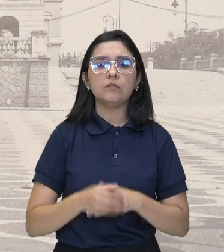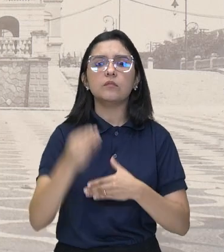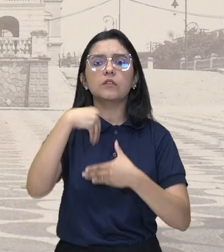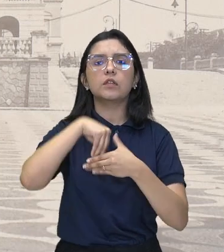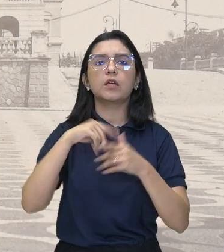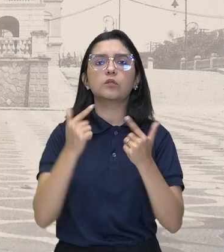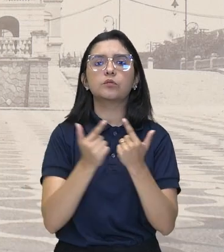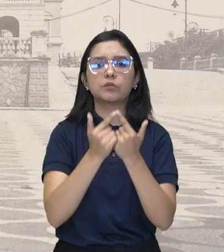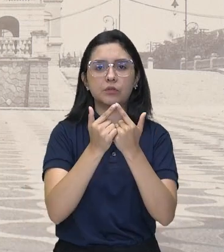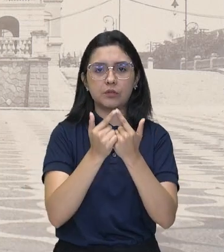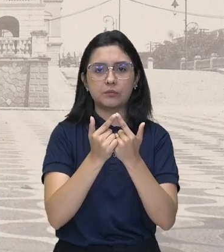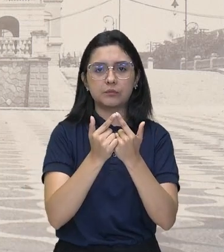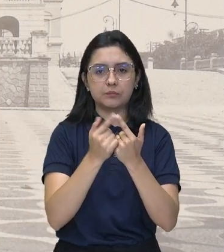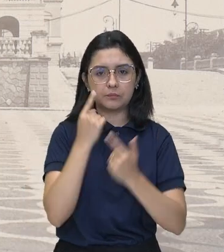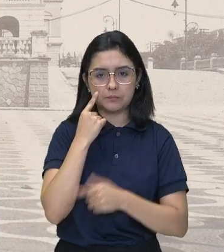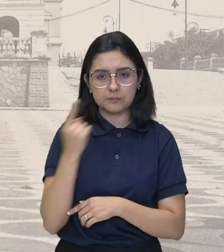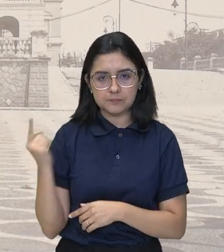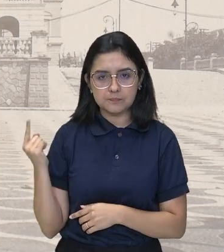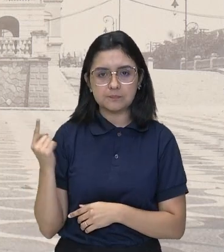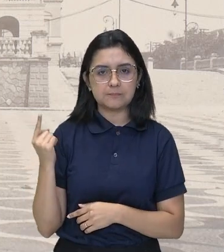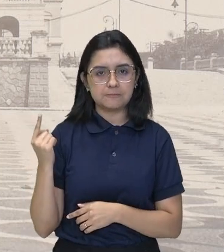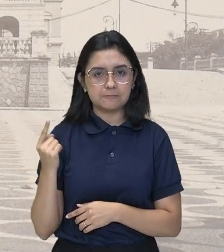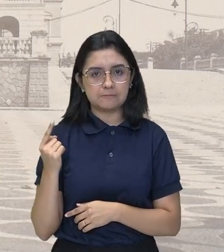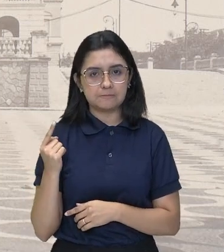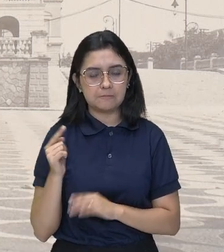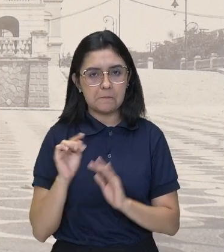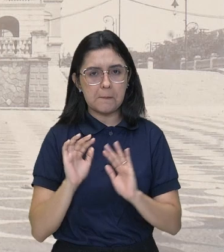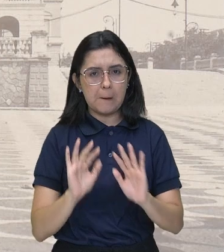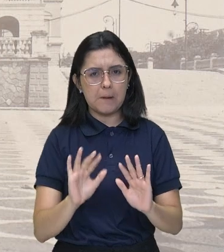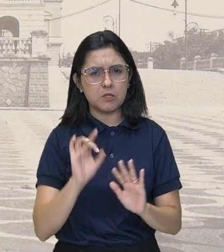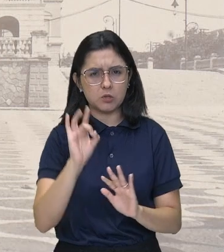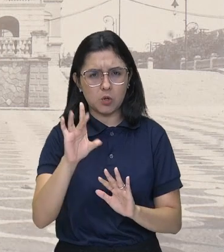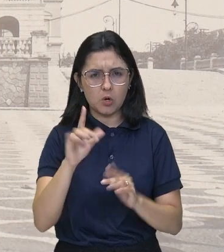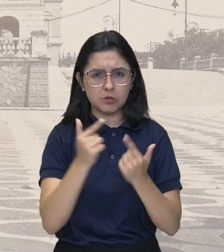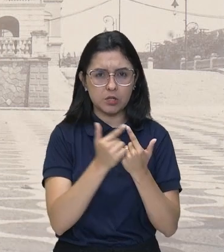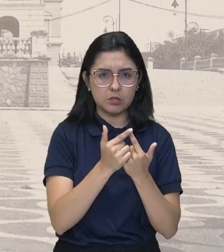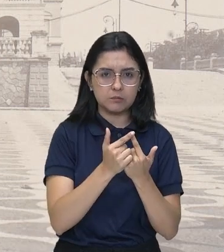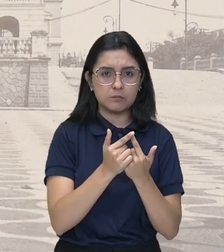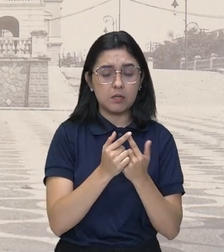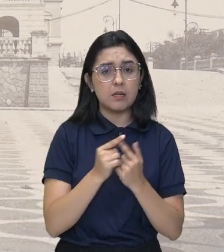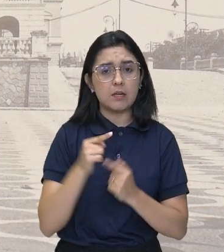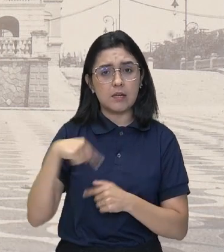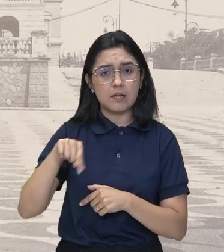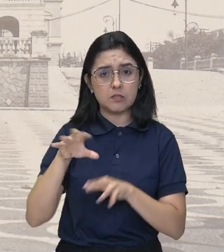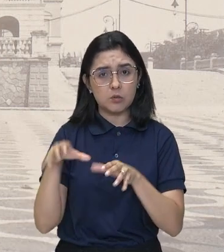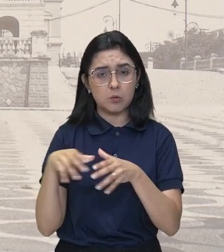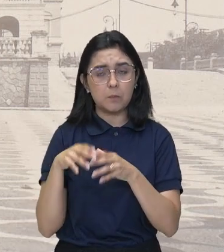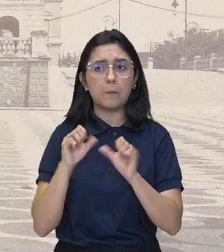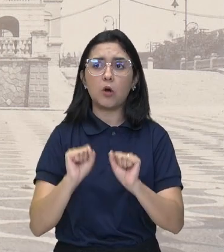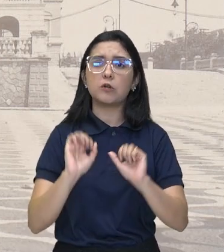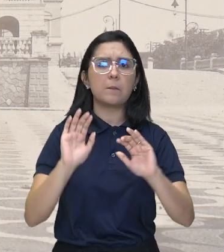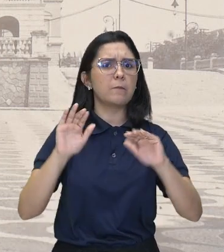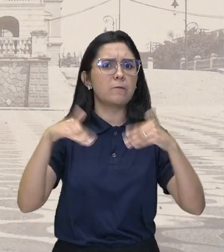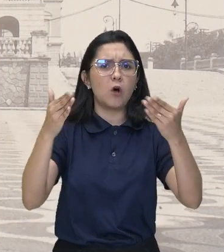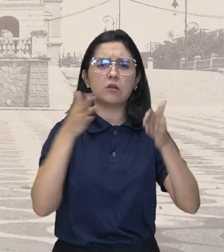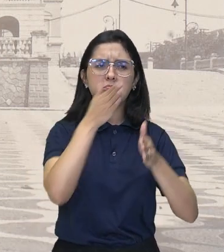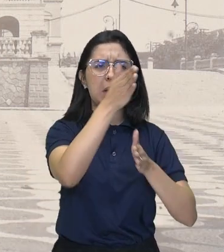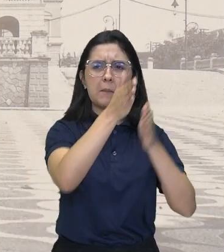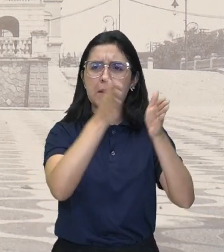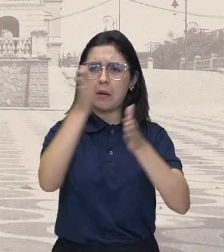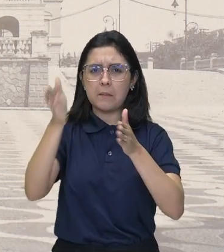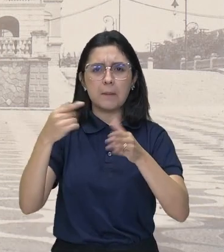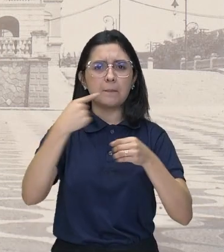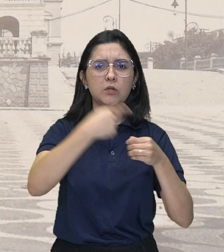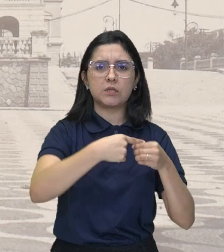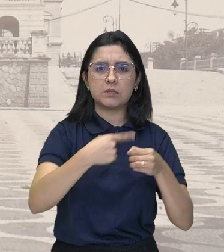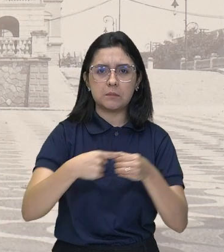estrutura arquitetônica do Teatro Amazonas. Mas não só no Teatro Amazonas, eles podem também, eles saem, eles fazem apresentações em